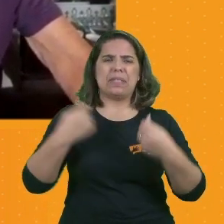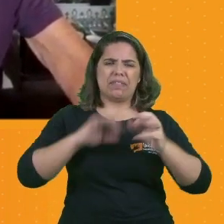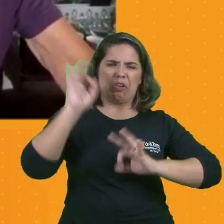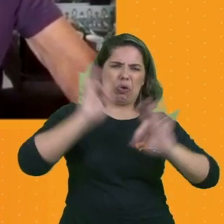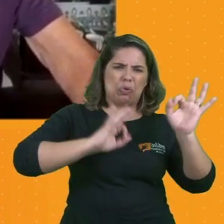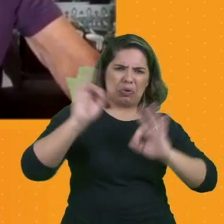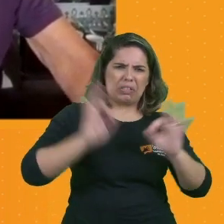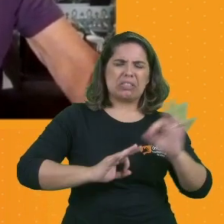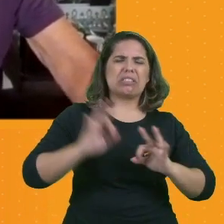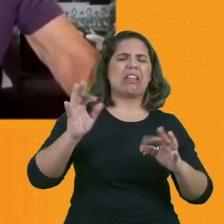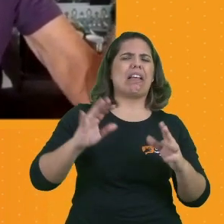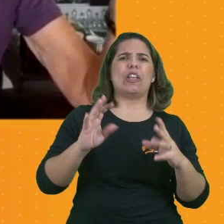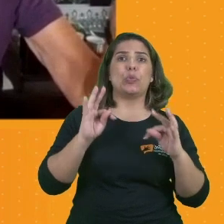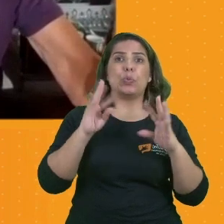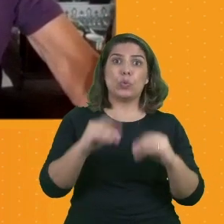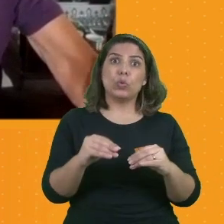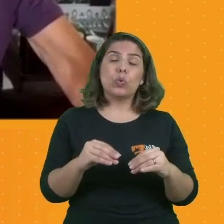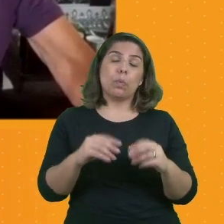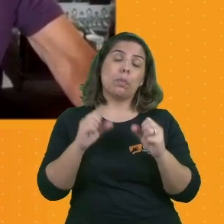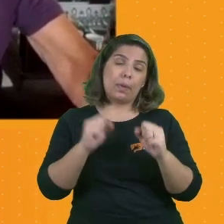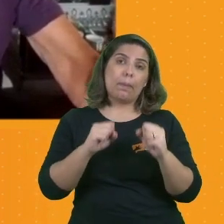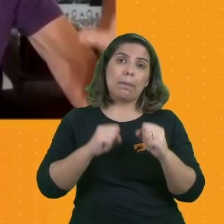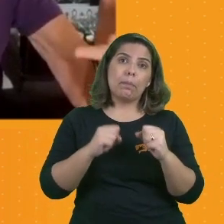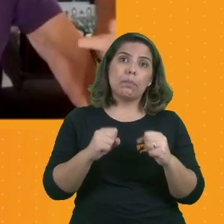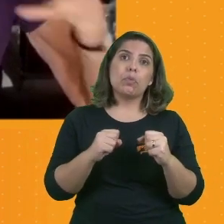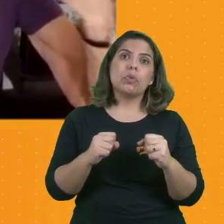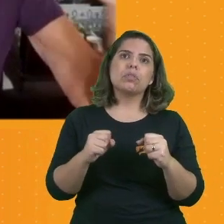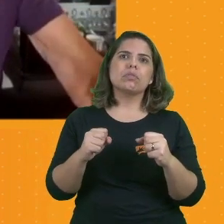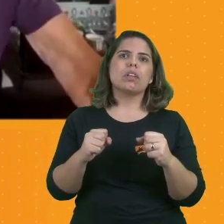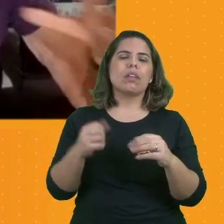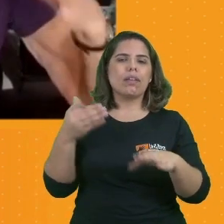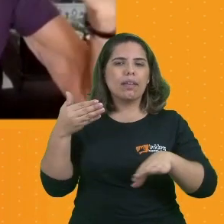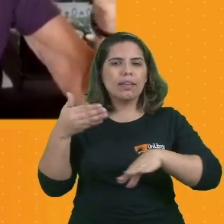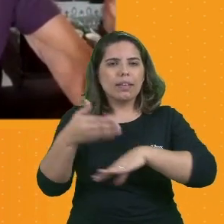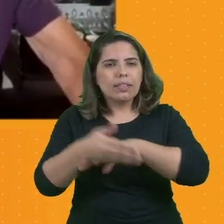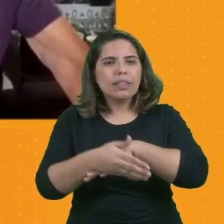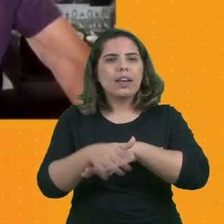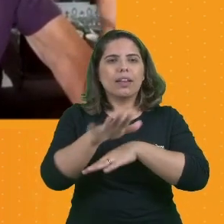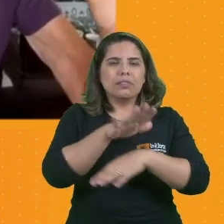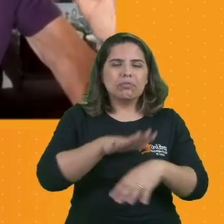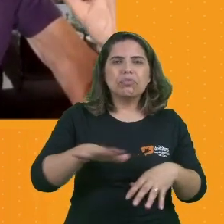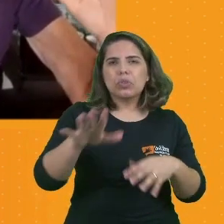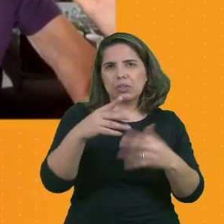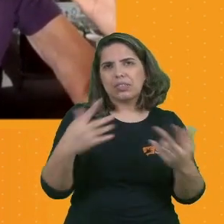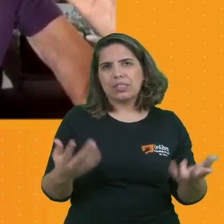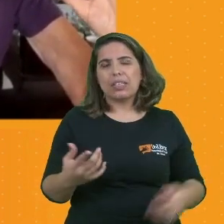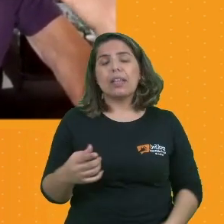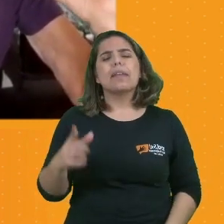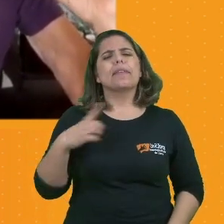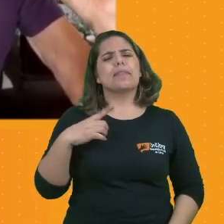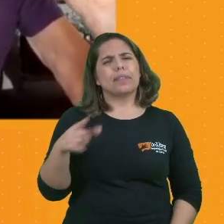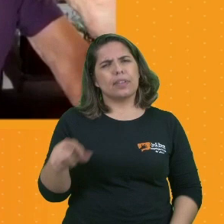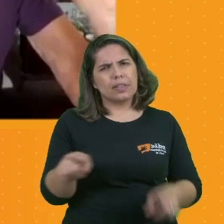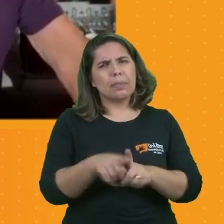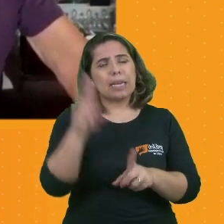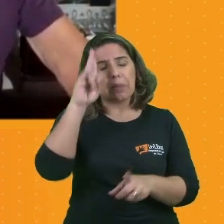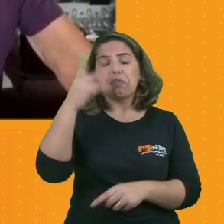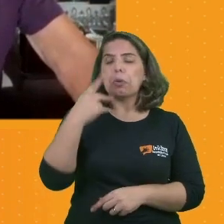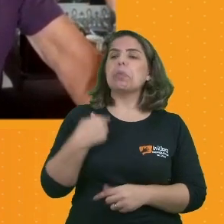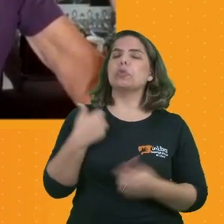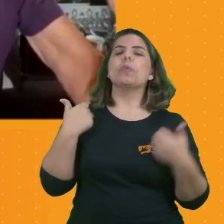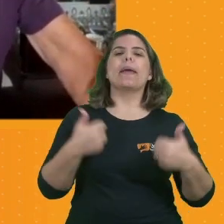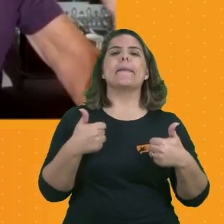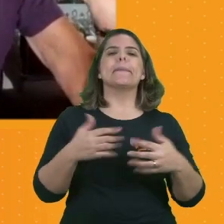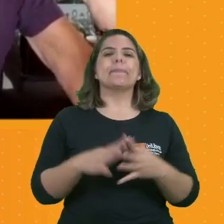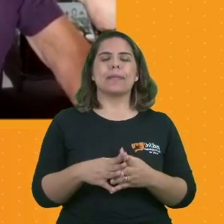variáveis todas todas todas para poder para poder entrar nessa análise fatorial mas também ela disse muito